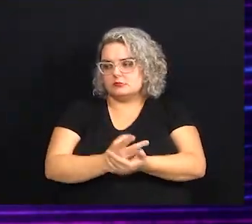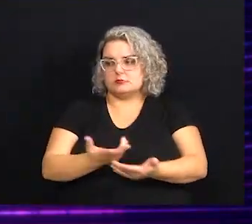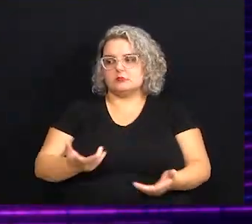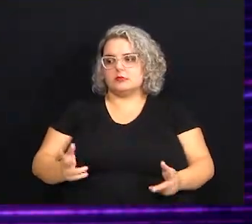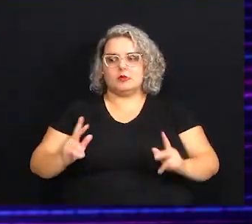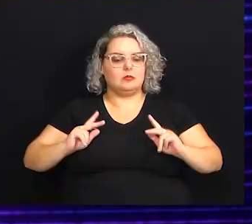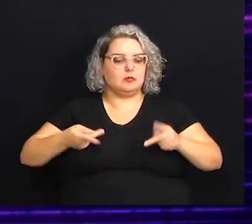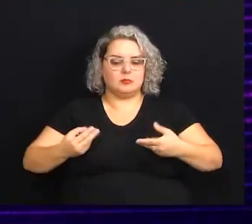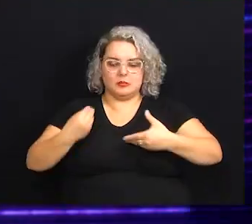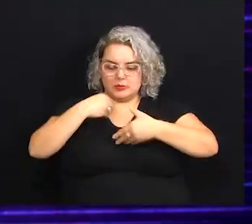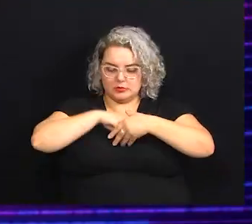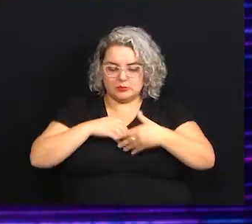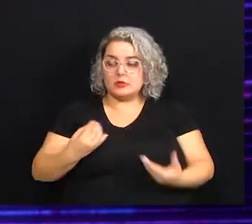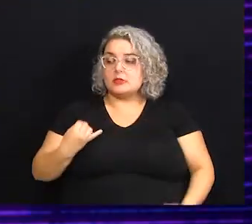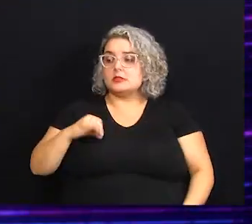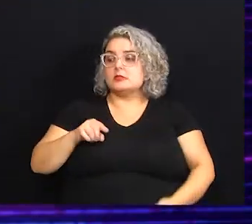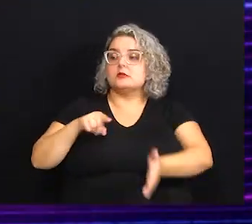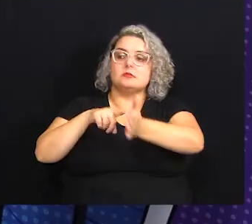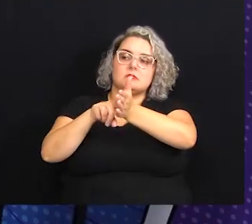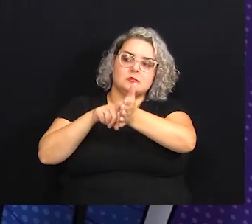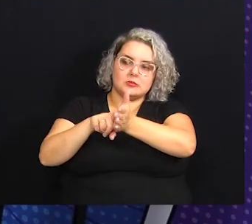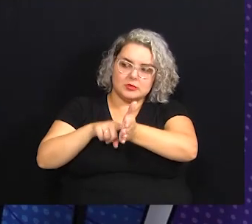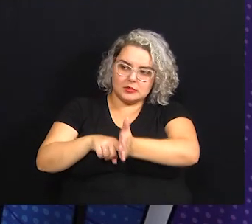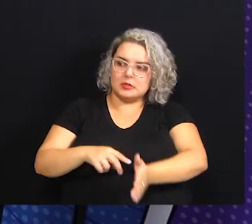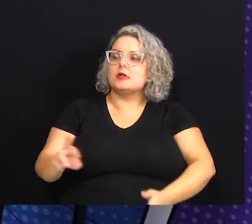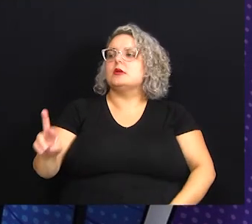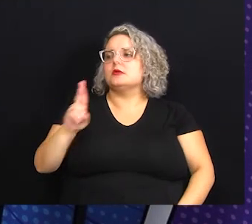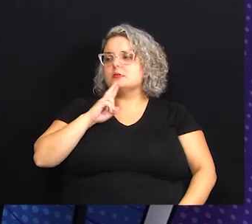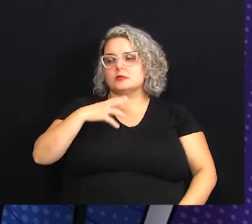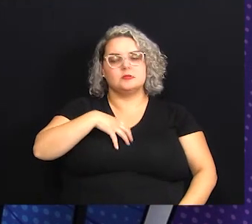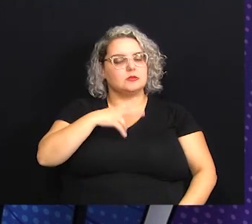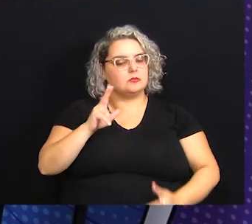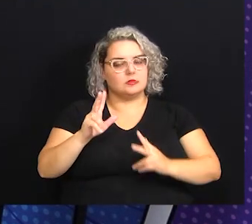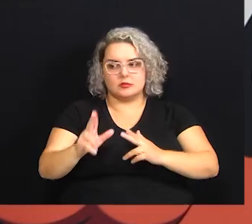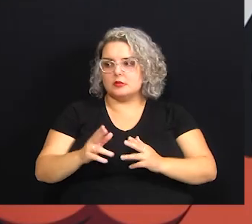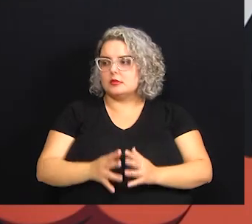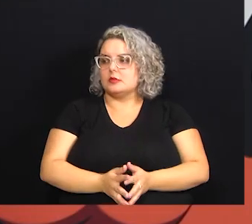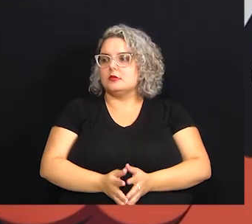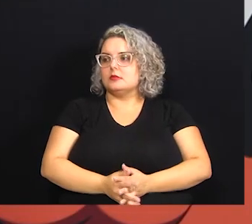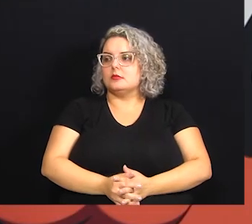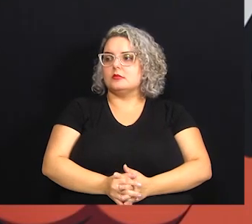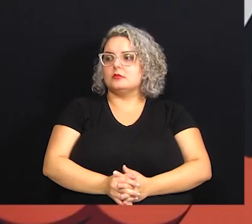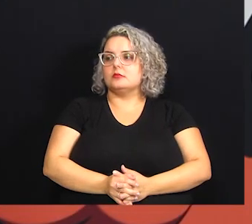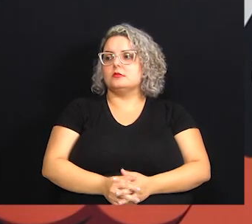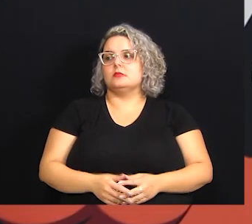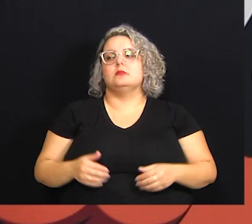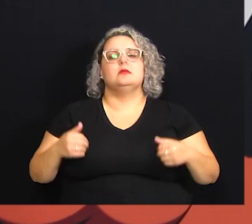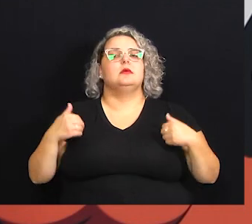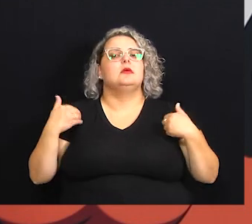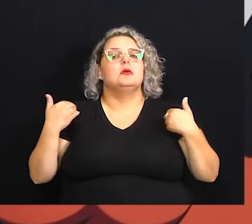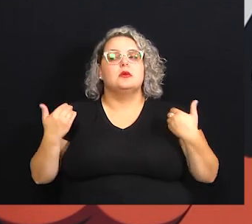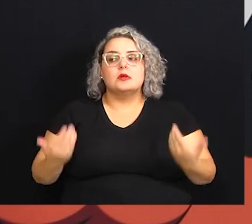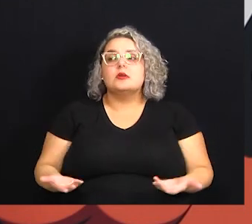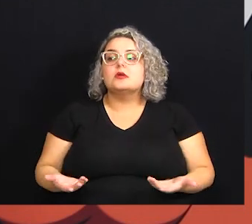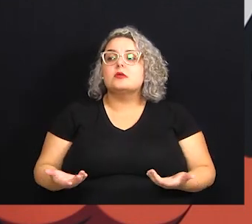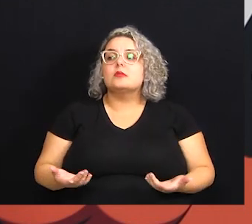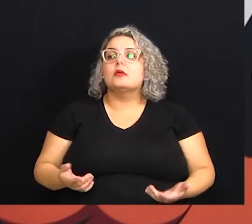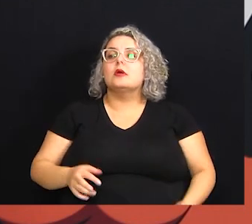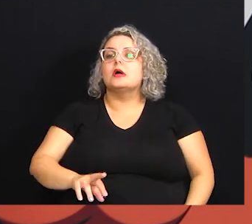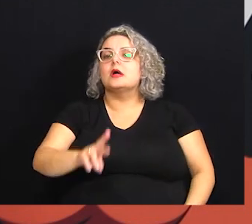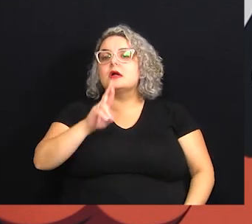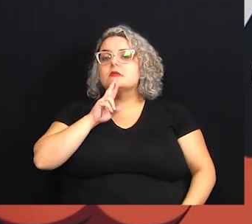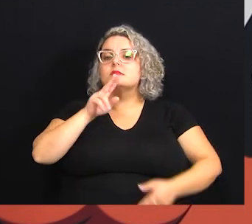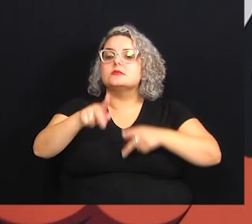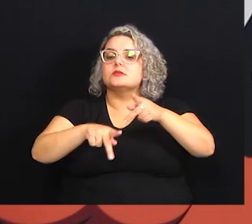humanidade reprimida, e caso fosse feitas as mesmas perguntas, responderia da mesma maneira. E qual foi o retorno